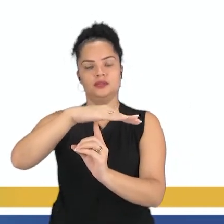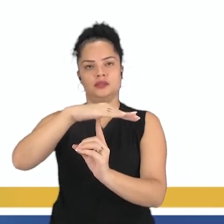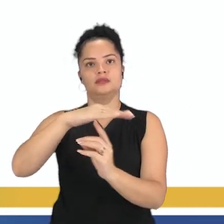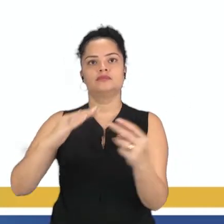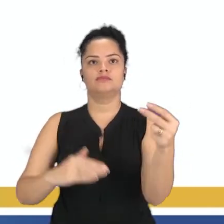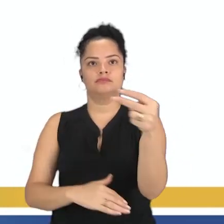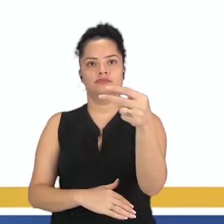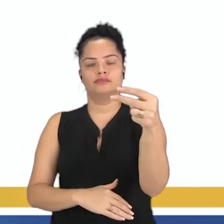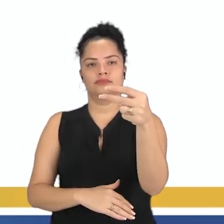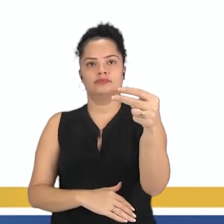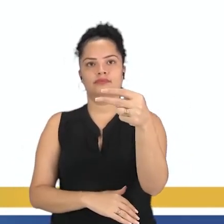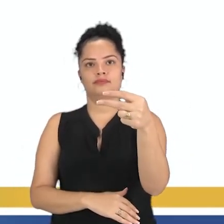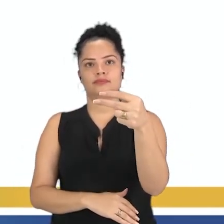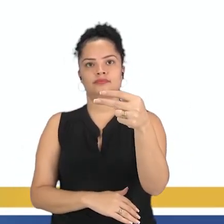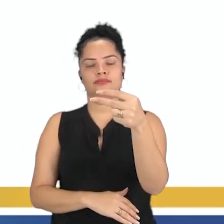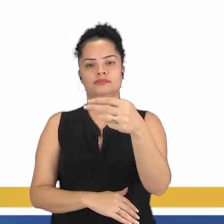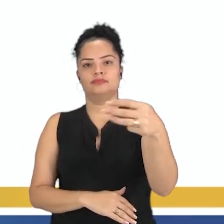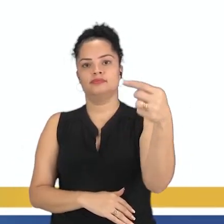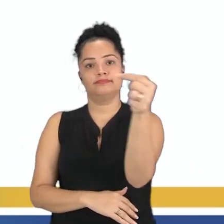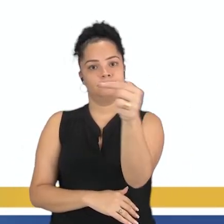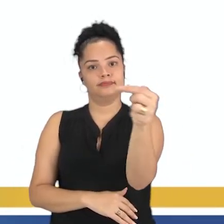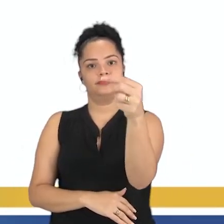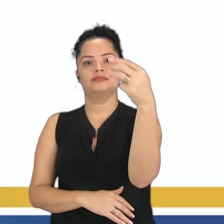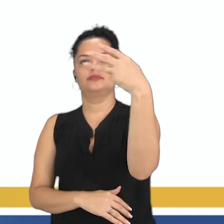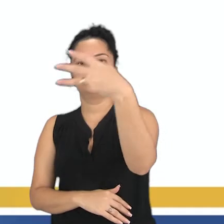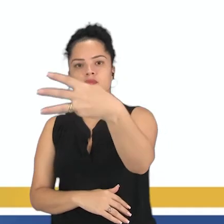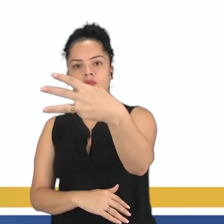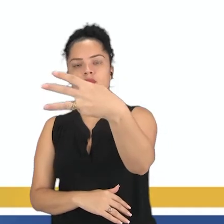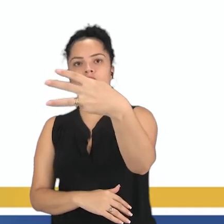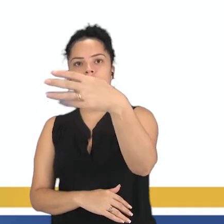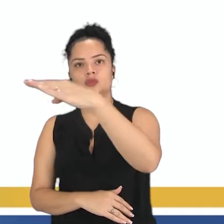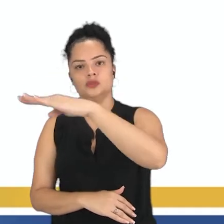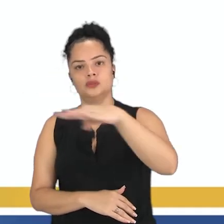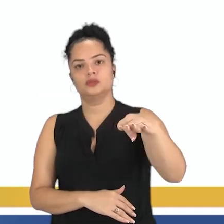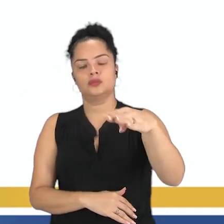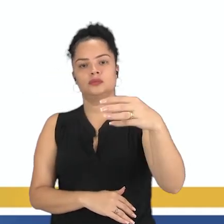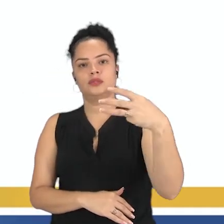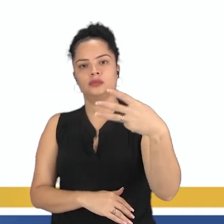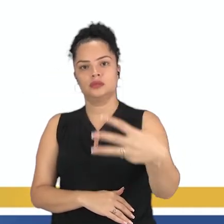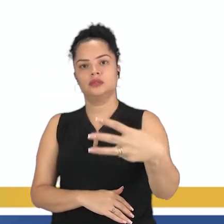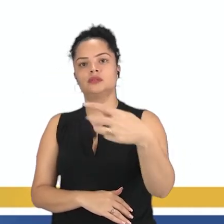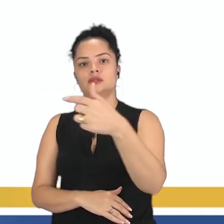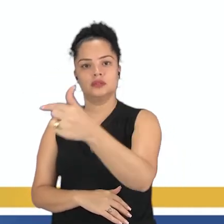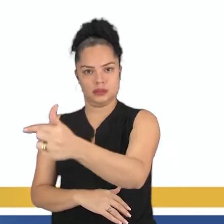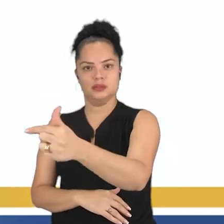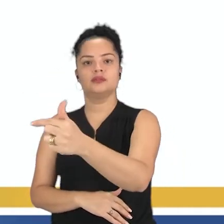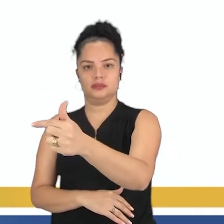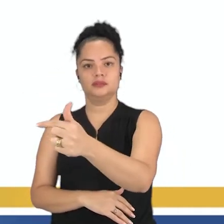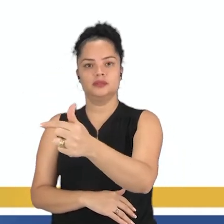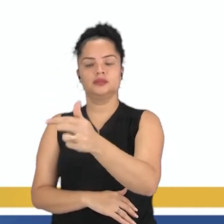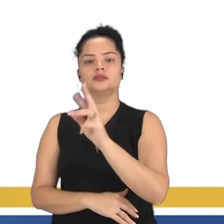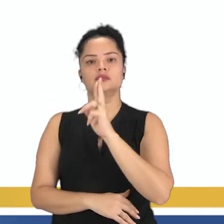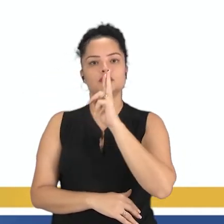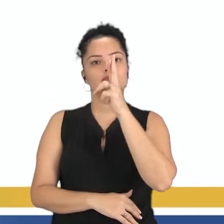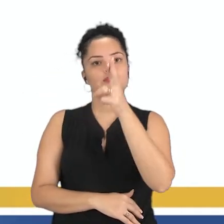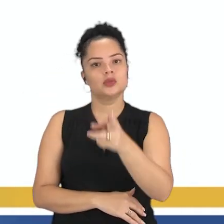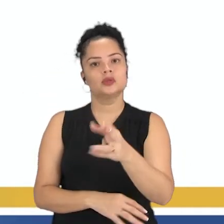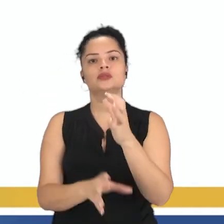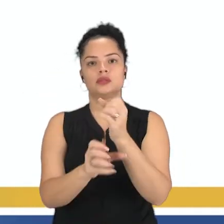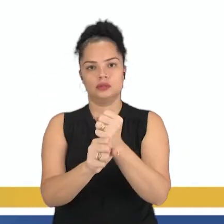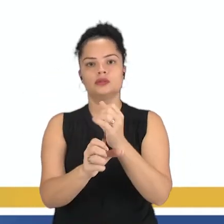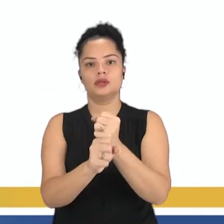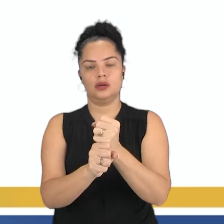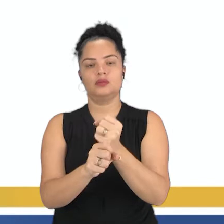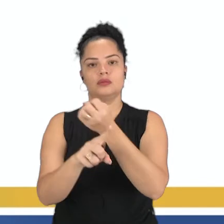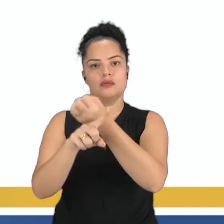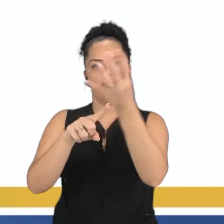menos 3 vezes 1? Menos 3. 4 vezes 8, 32. Então, aí eu executei a divisão envolvendo aí